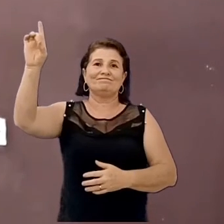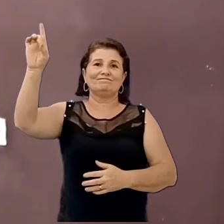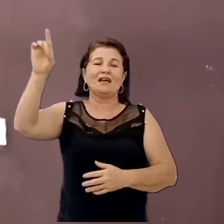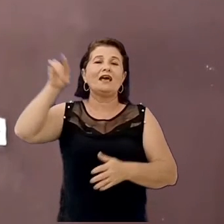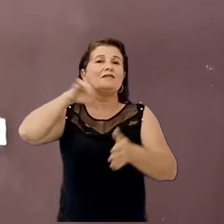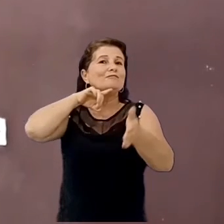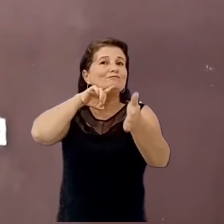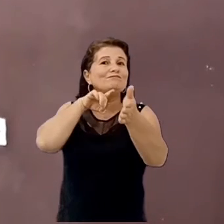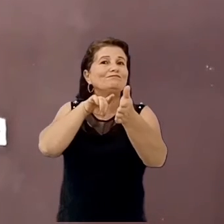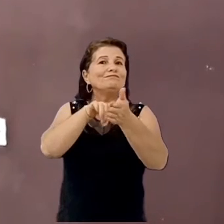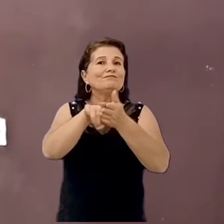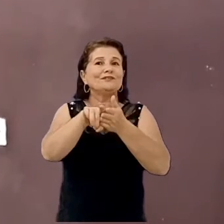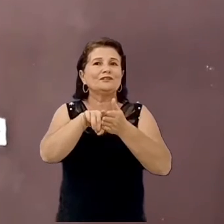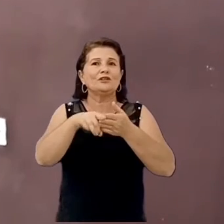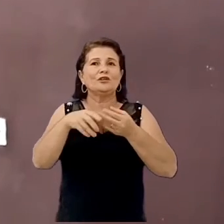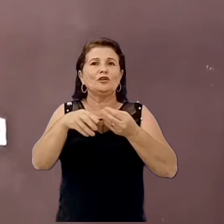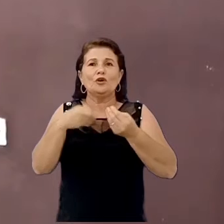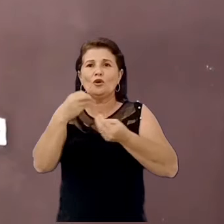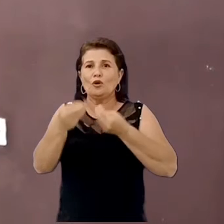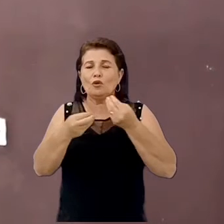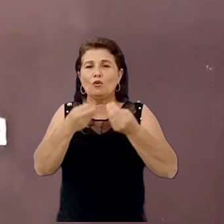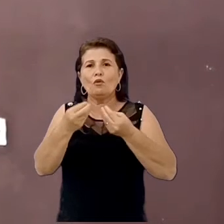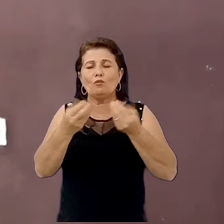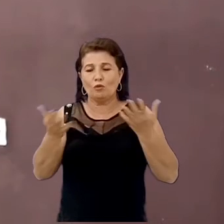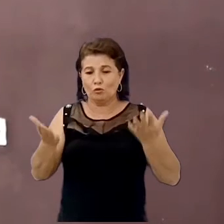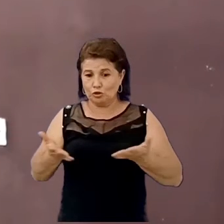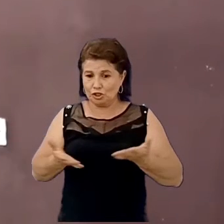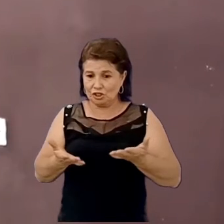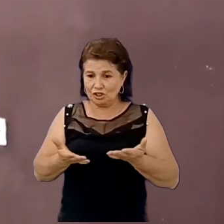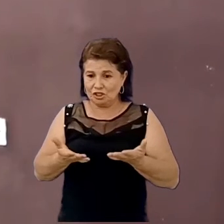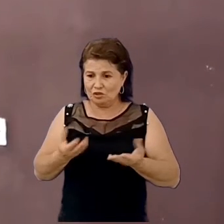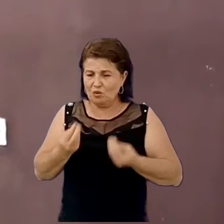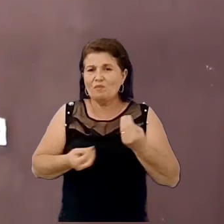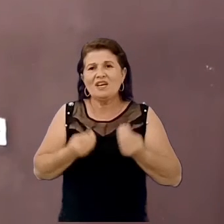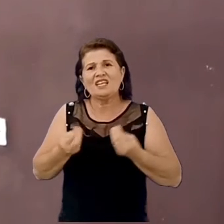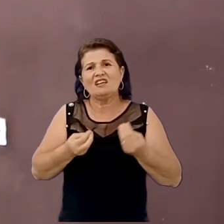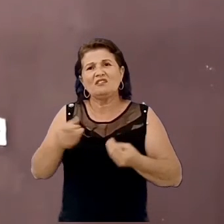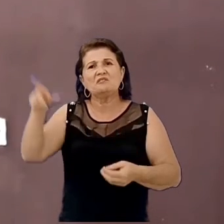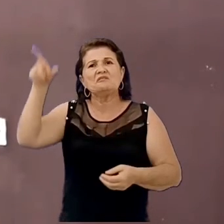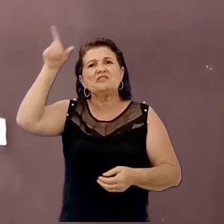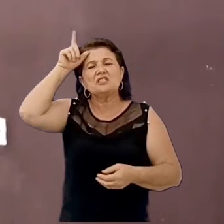pergunto, como estão as nossas lideranças hoje?